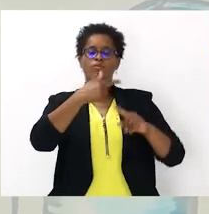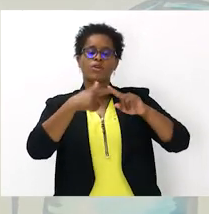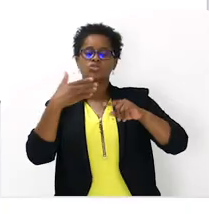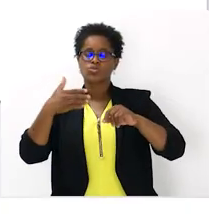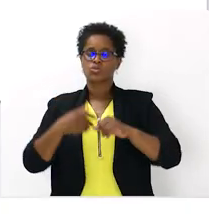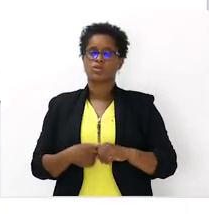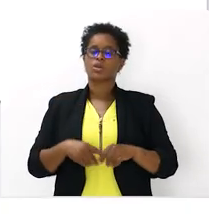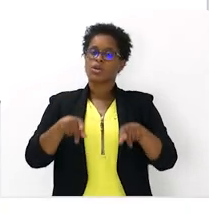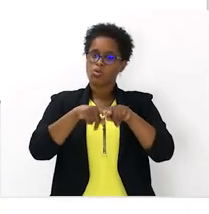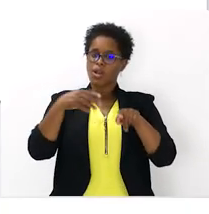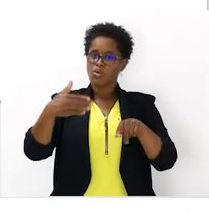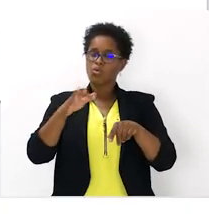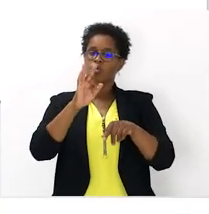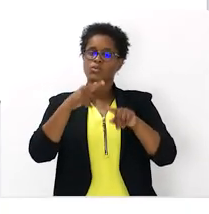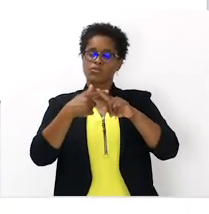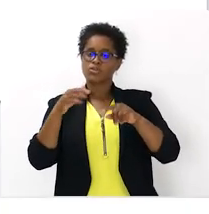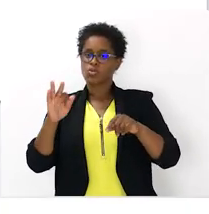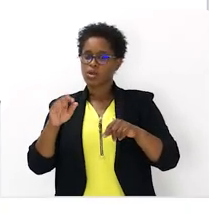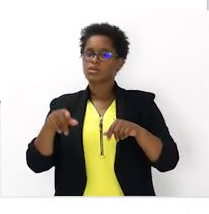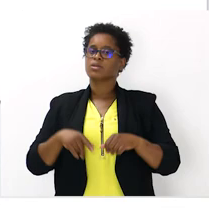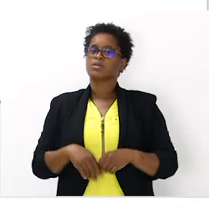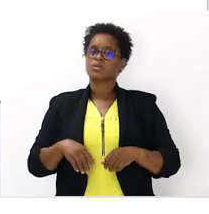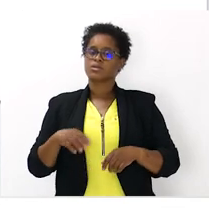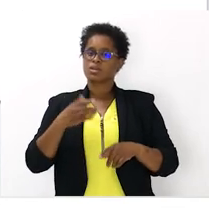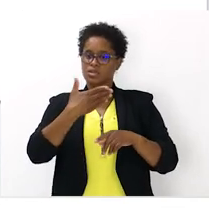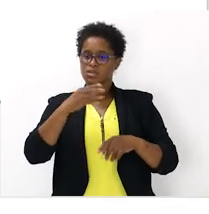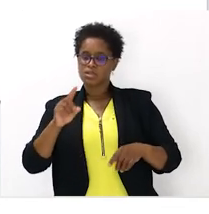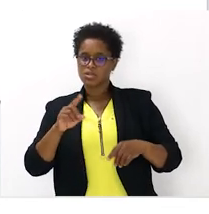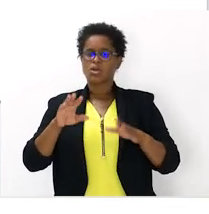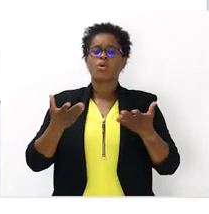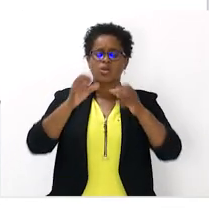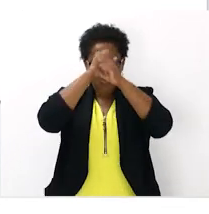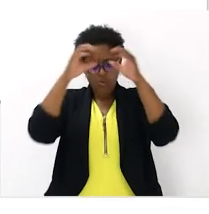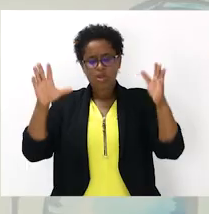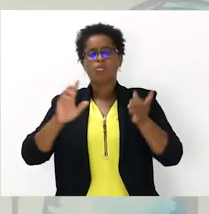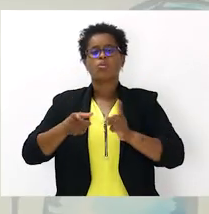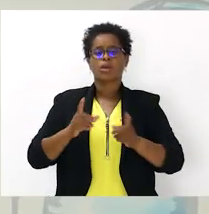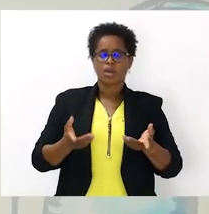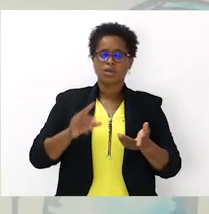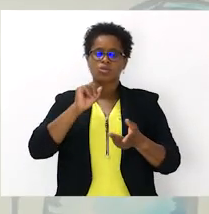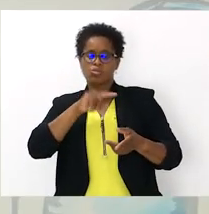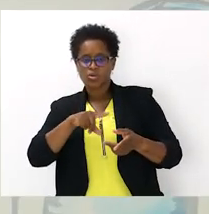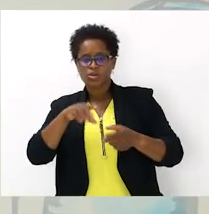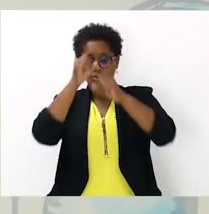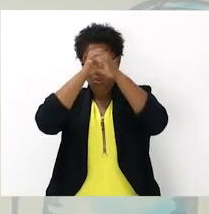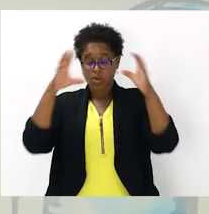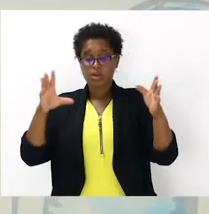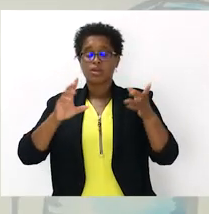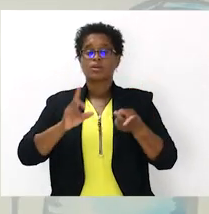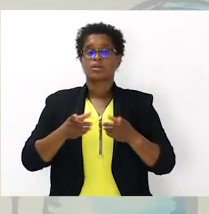1 dá 1, 4 vezes 4, 16. Então, qual é a conclusão? Podemos concluir